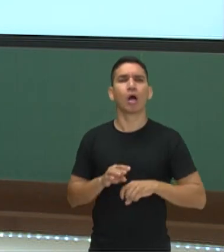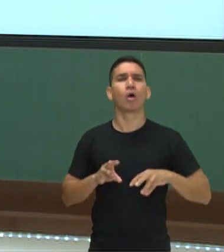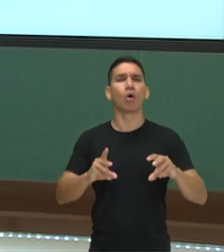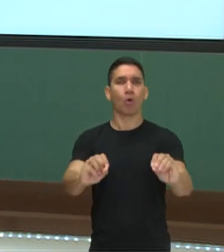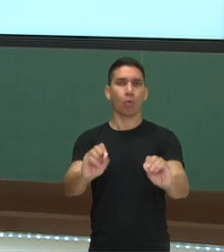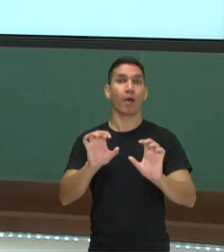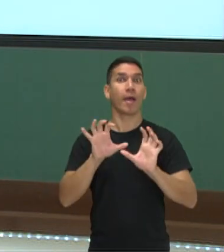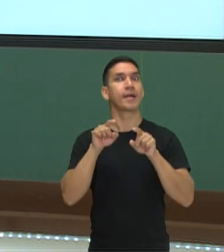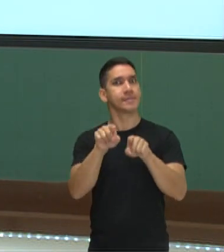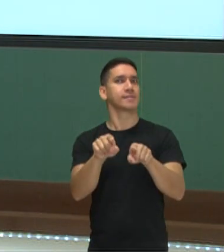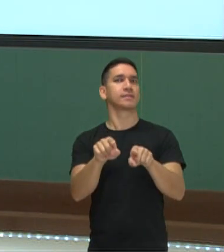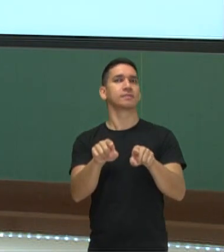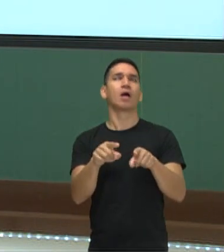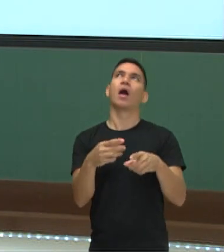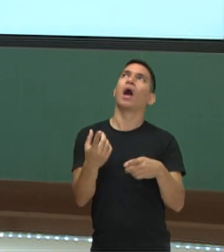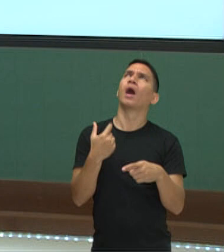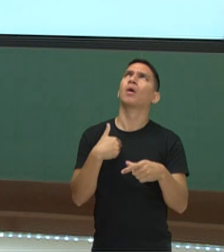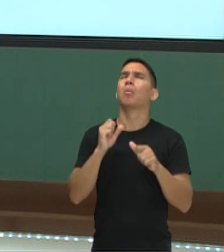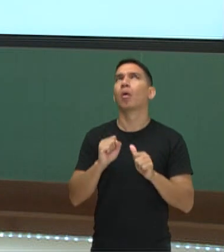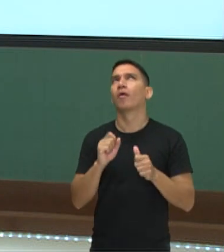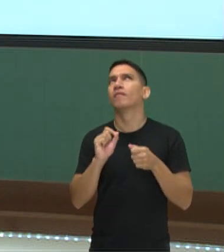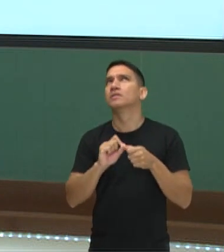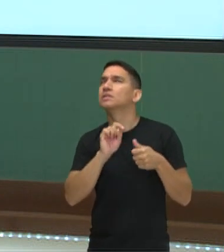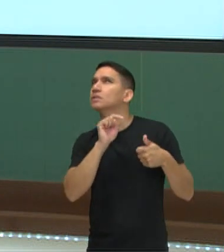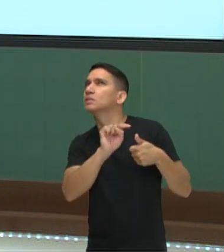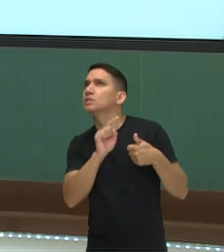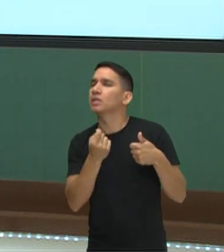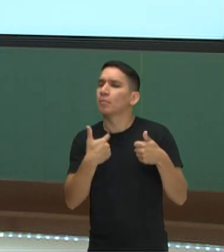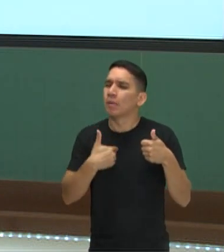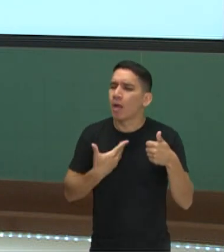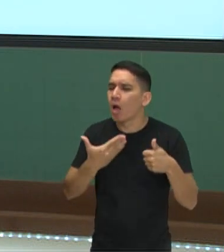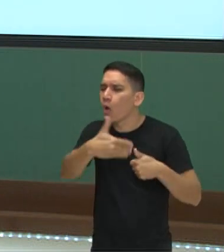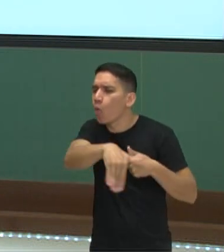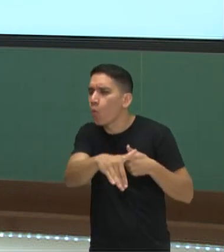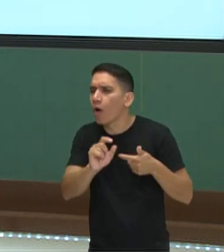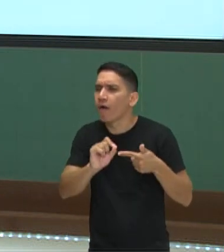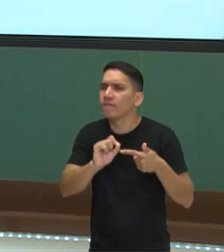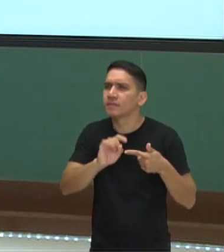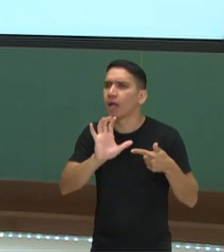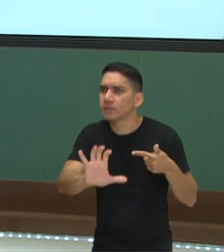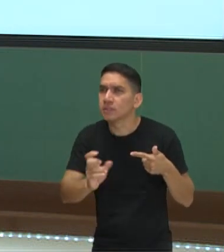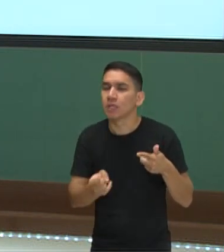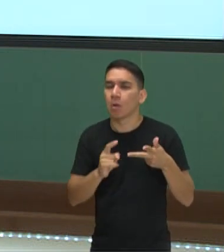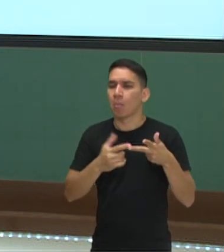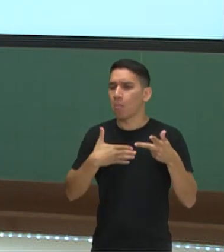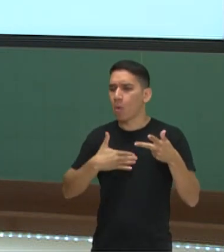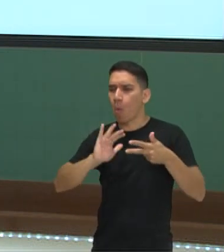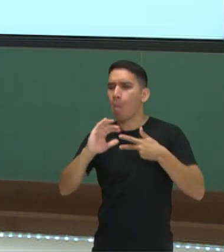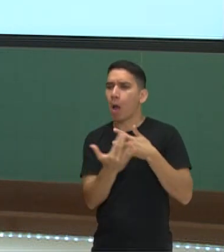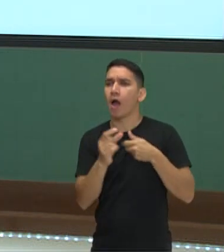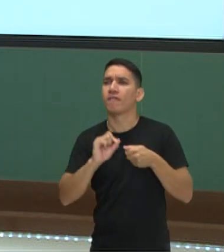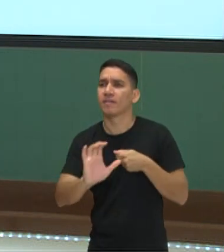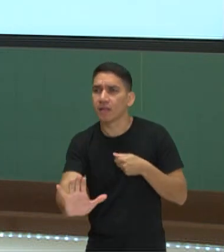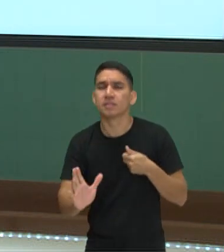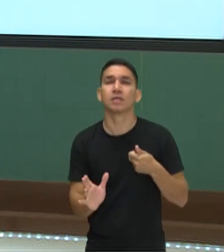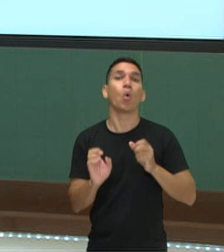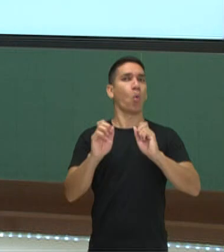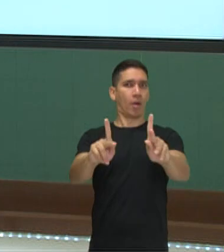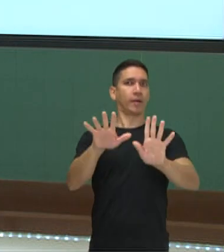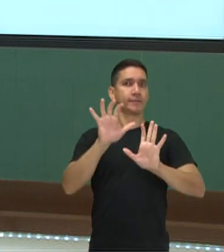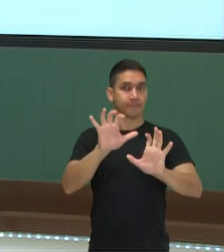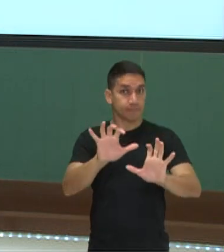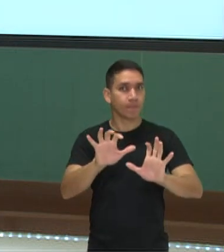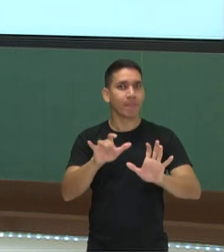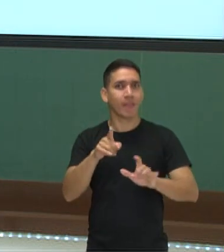solo. Ah, é isso, eu posso fazer isso, a minha rua pode fazer assim, o meu bairro pode fazer dessa maneira. Ok.